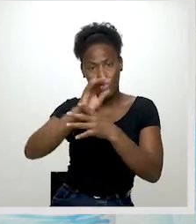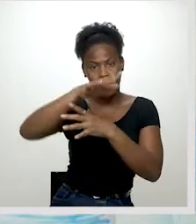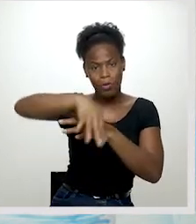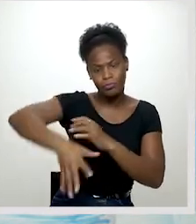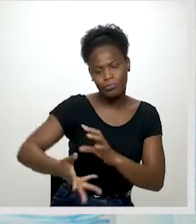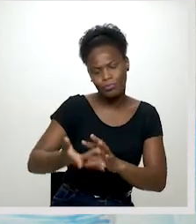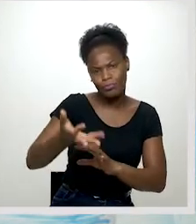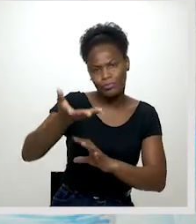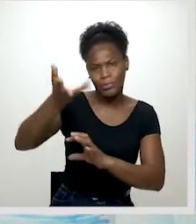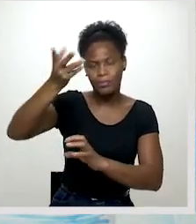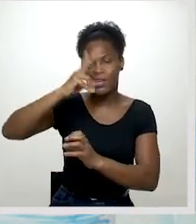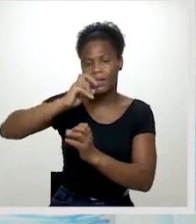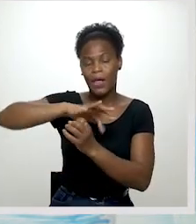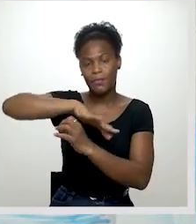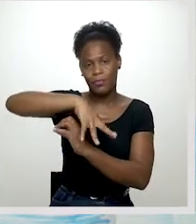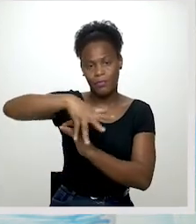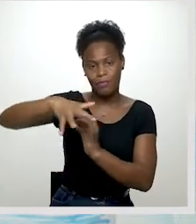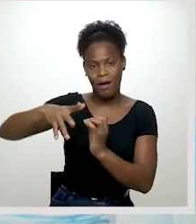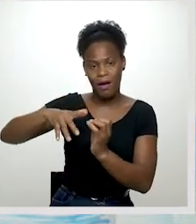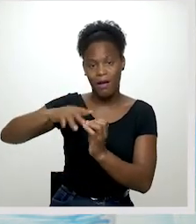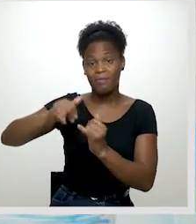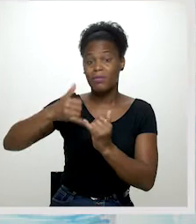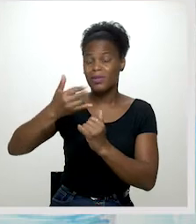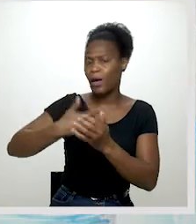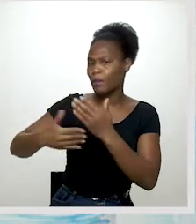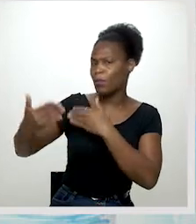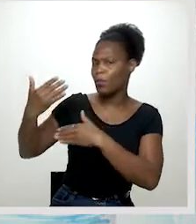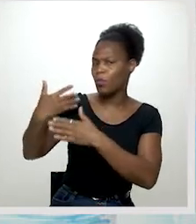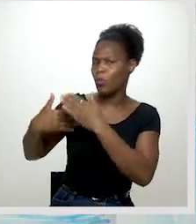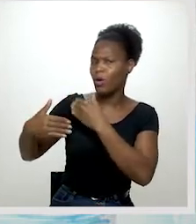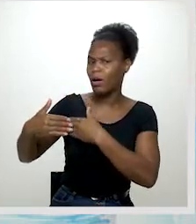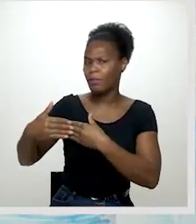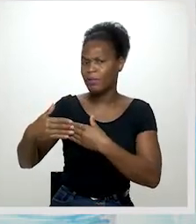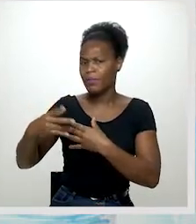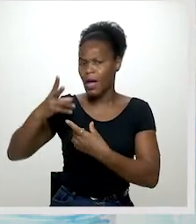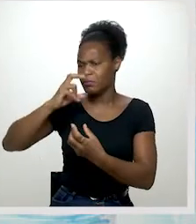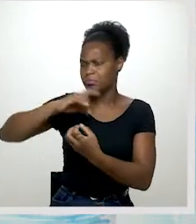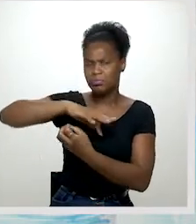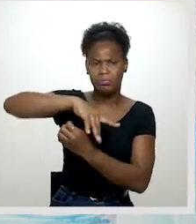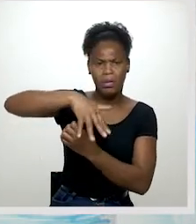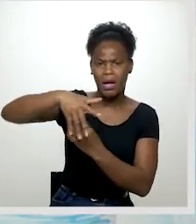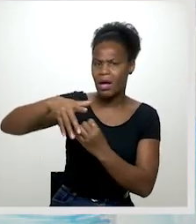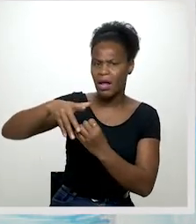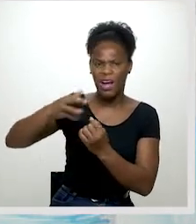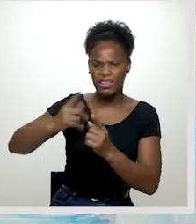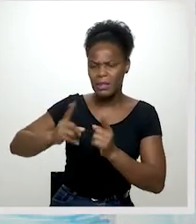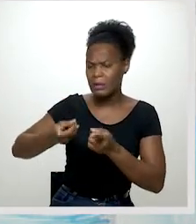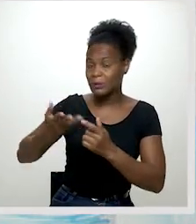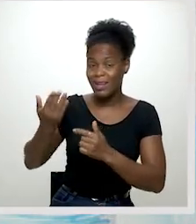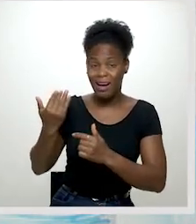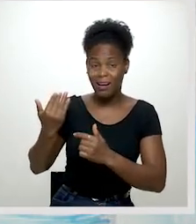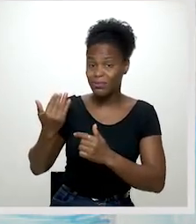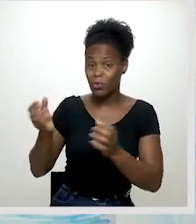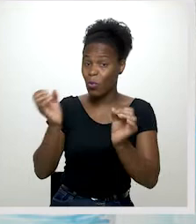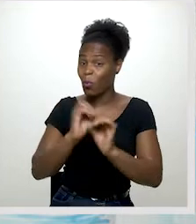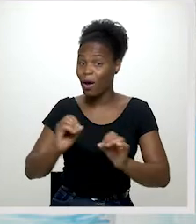Na altura, a atmosfera primitiva era primitiva, não tinha a sua camada de